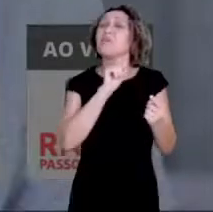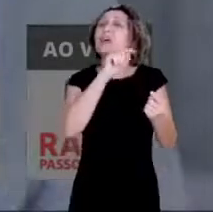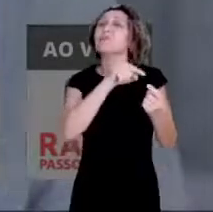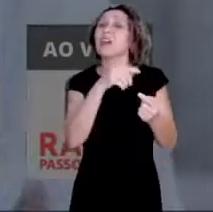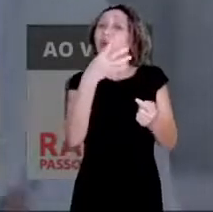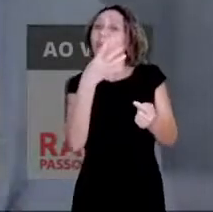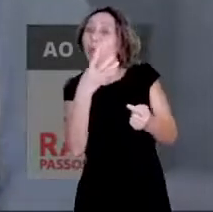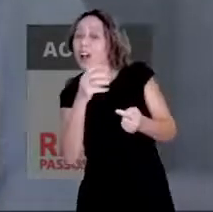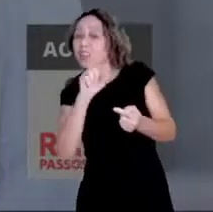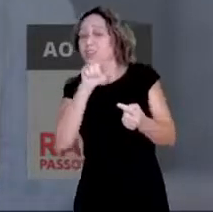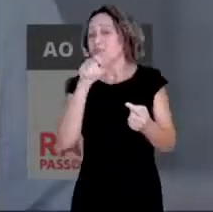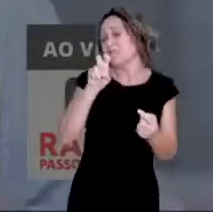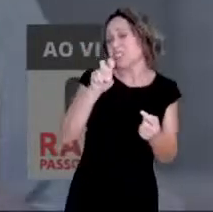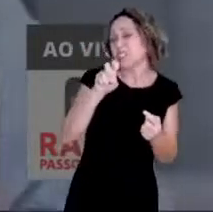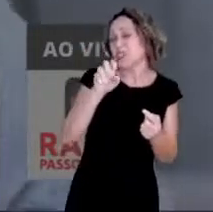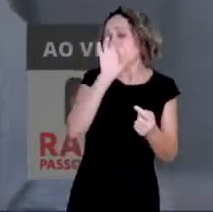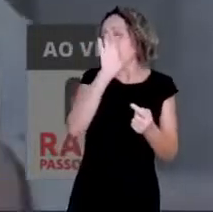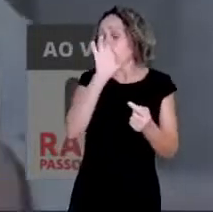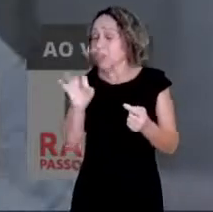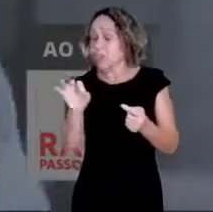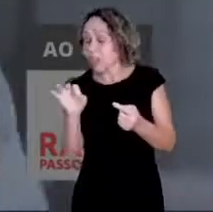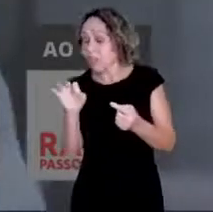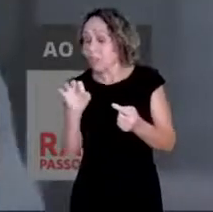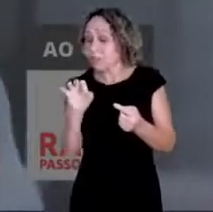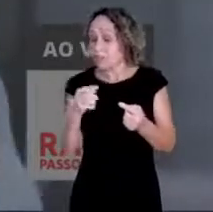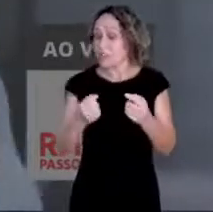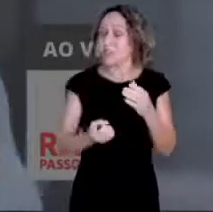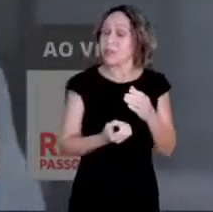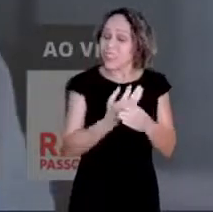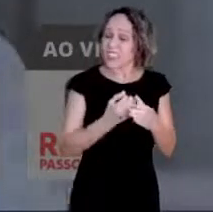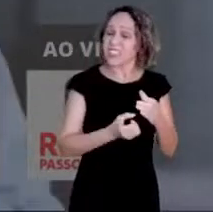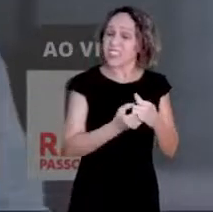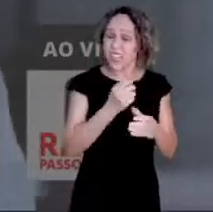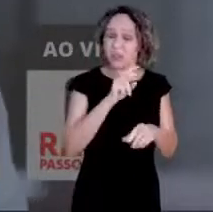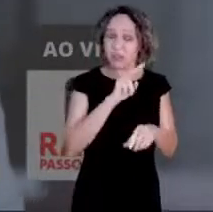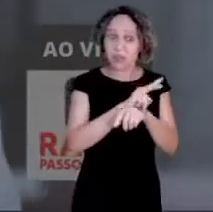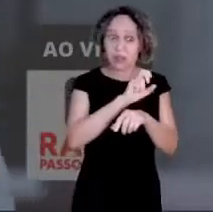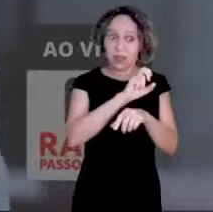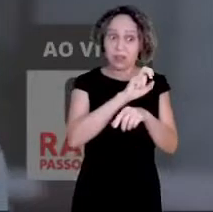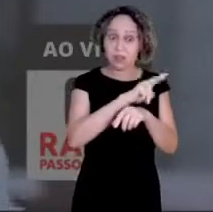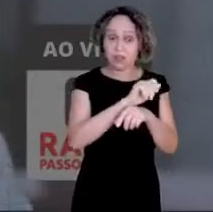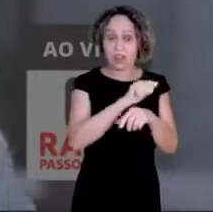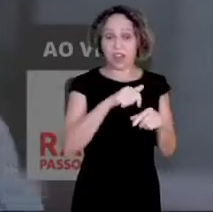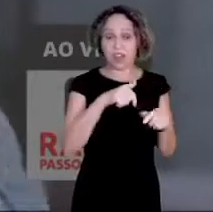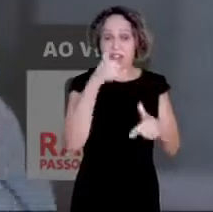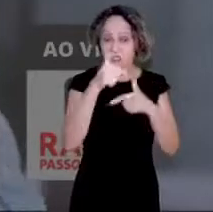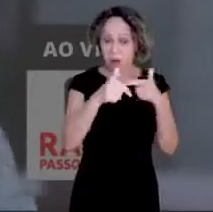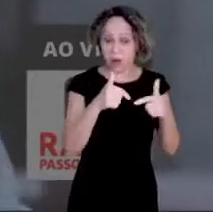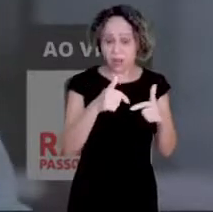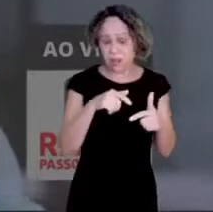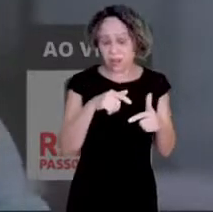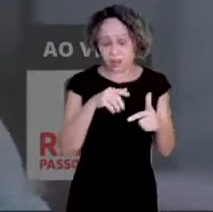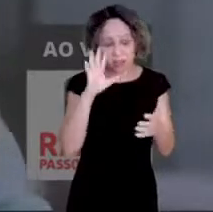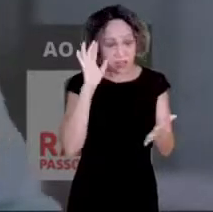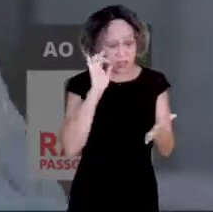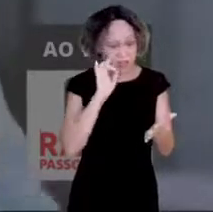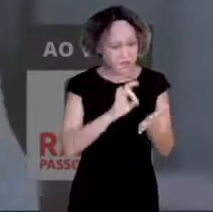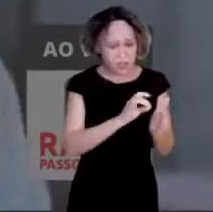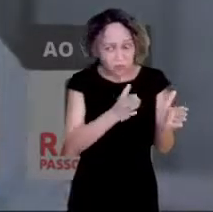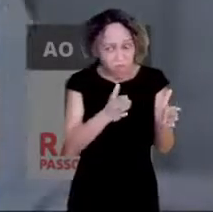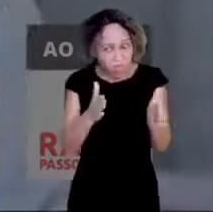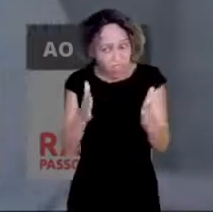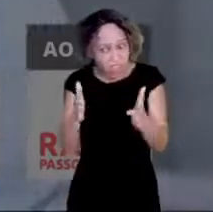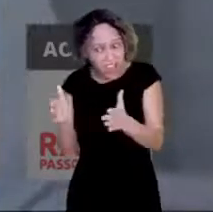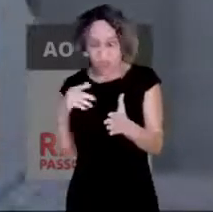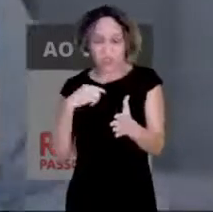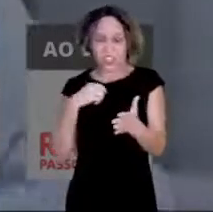direito? É preciso dar garantia, dar seguridade social para as pessoas. É preciso que as pessoas tenham descanso. É